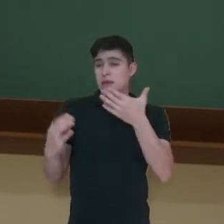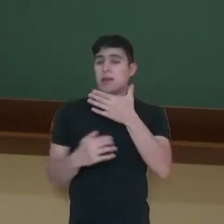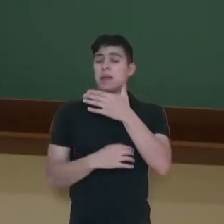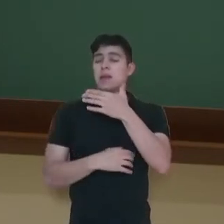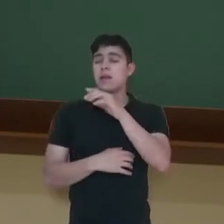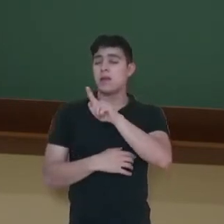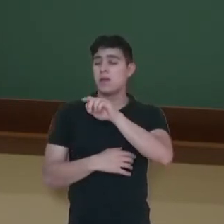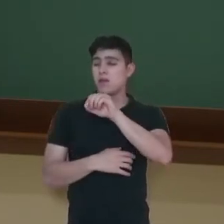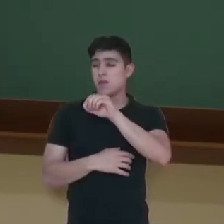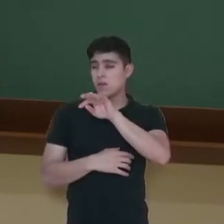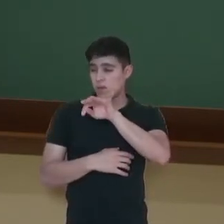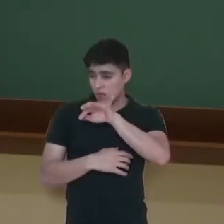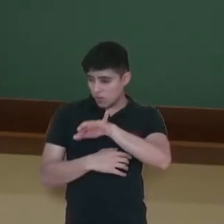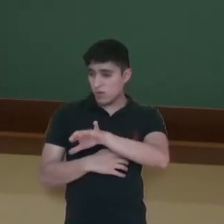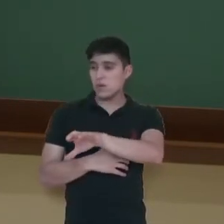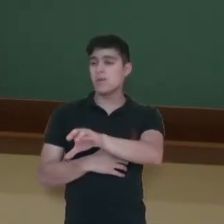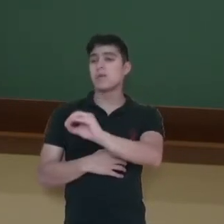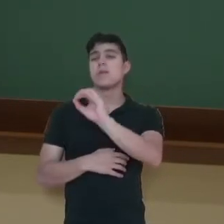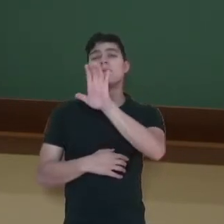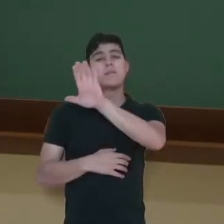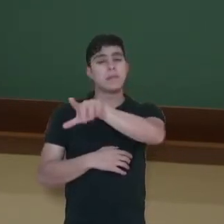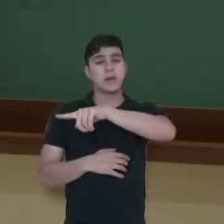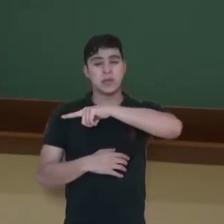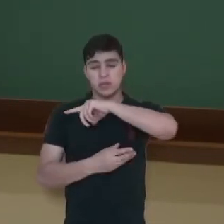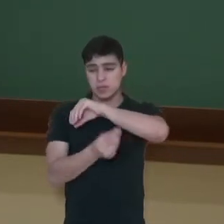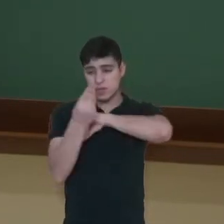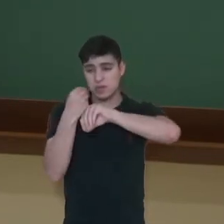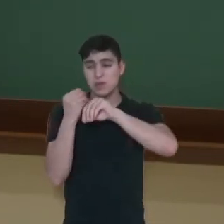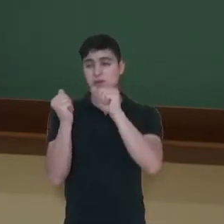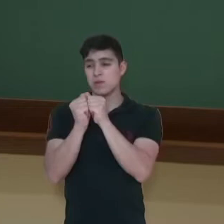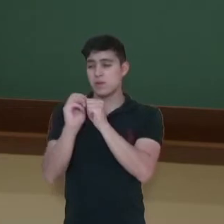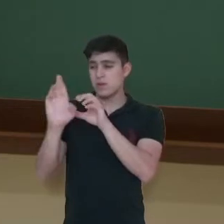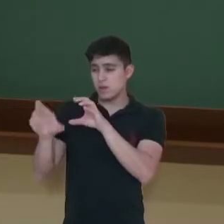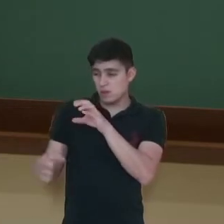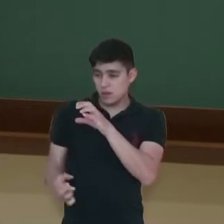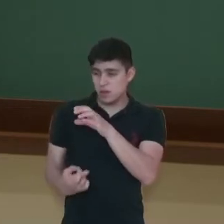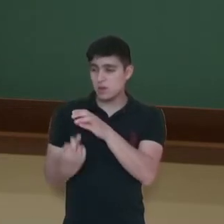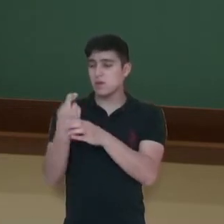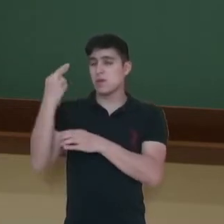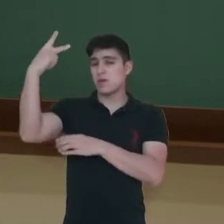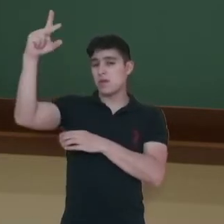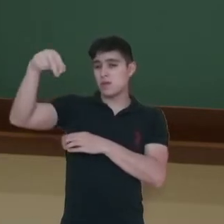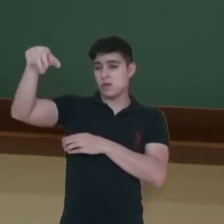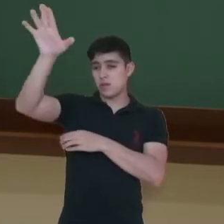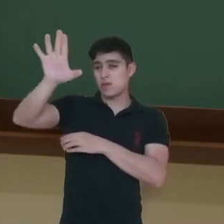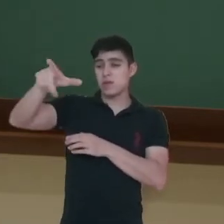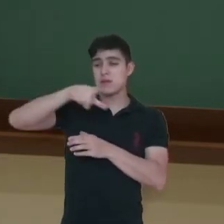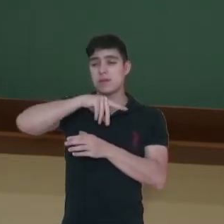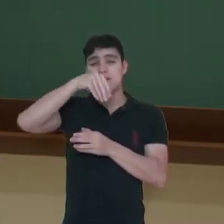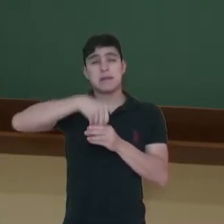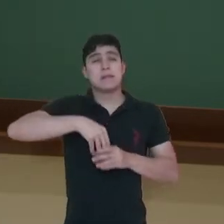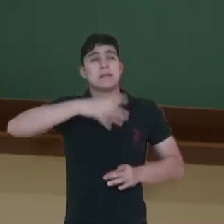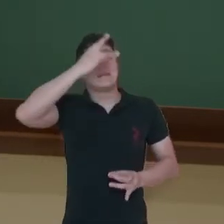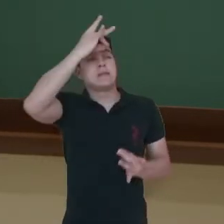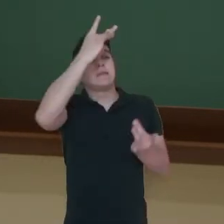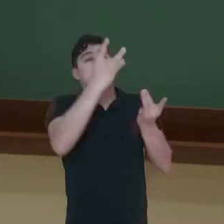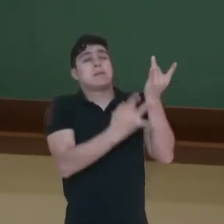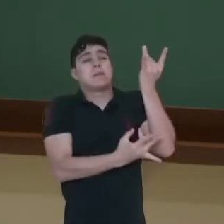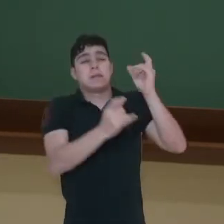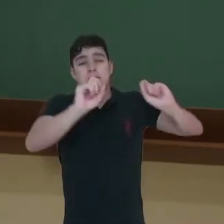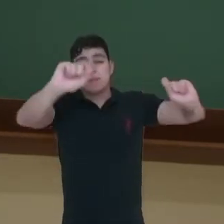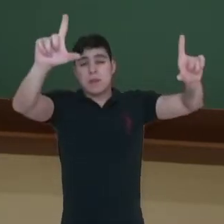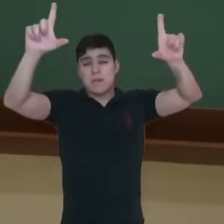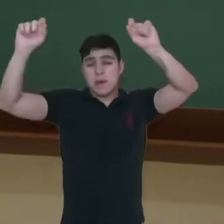bizantina, mas pegava um pouquinho essa questão do Renascimento do Norte, que era muito detalhe, então eles faziam muito detalhe dentro das suas